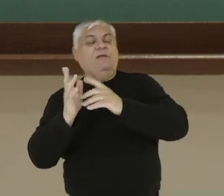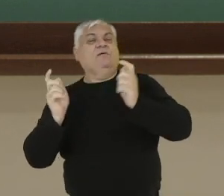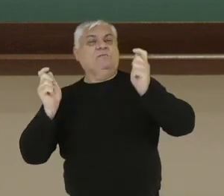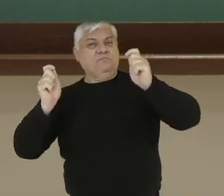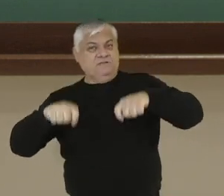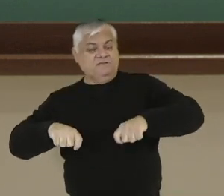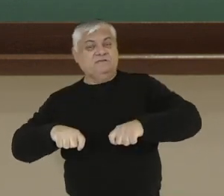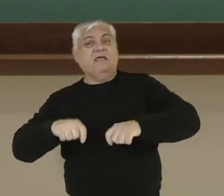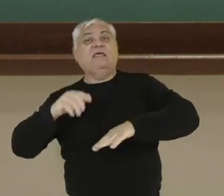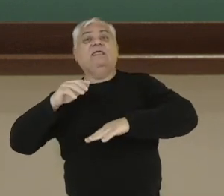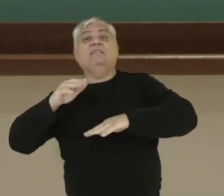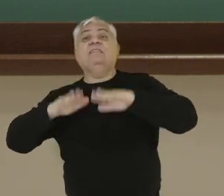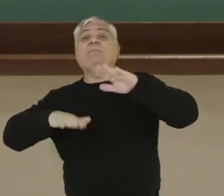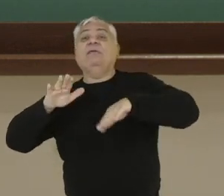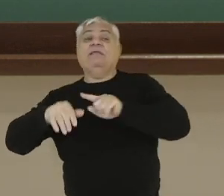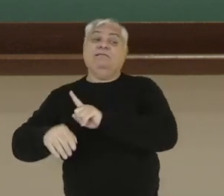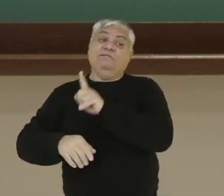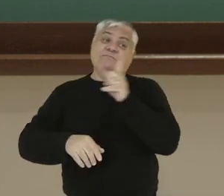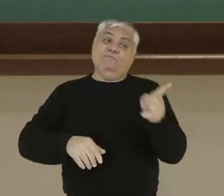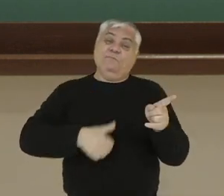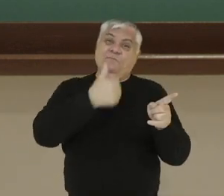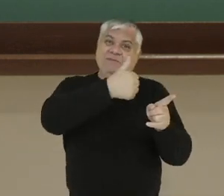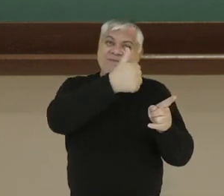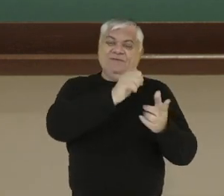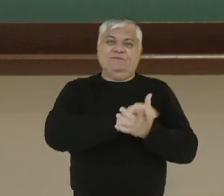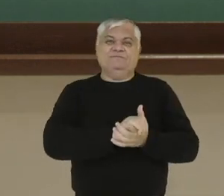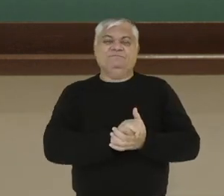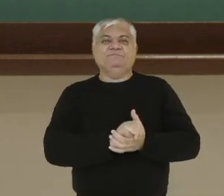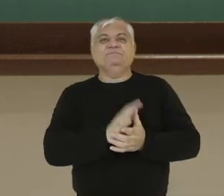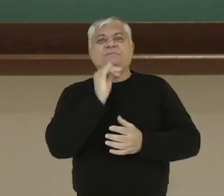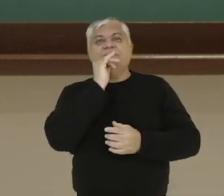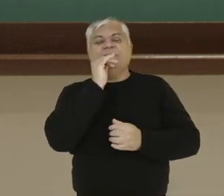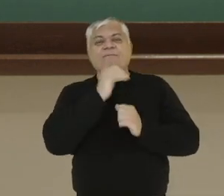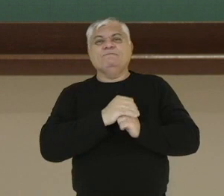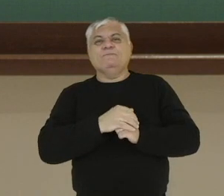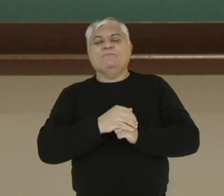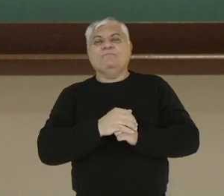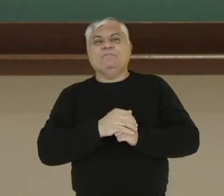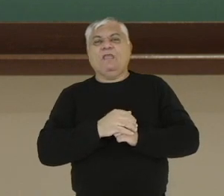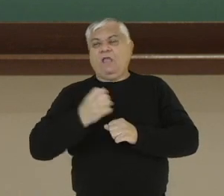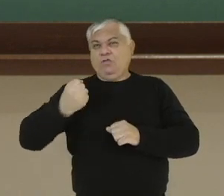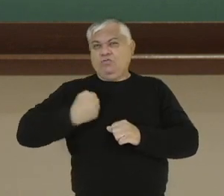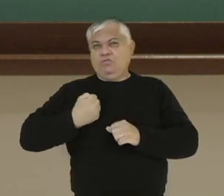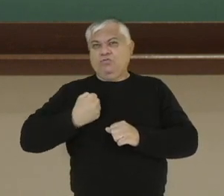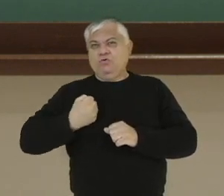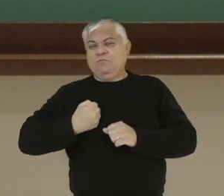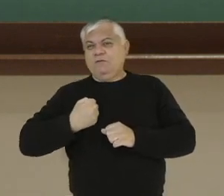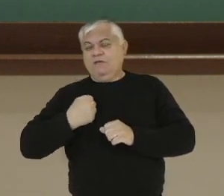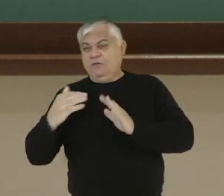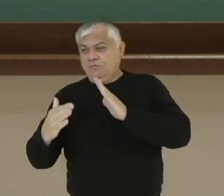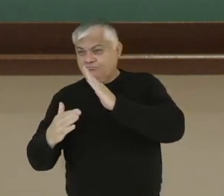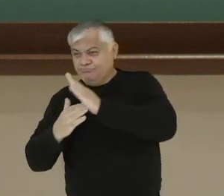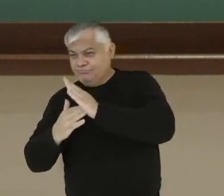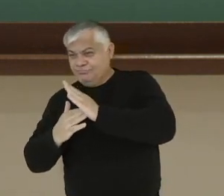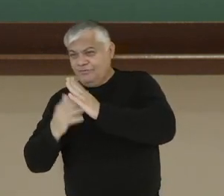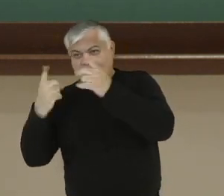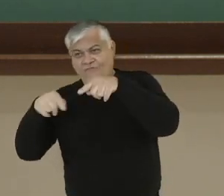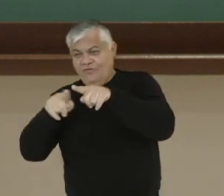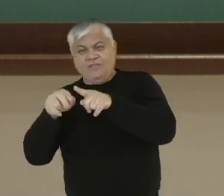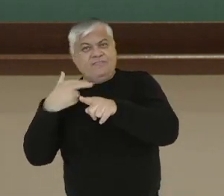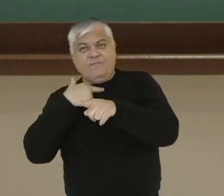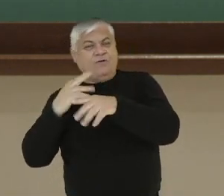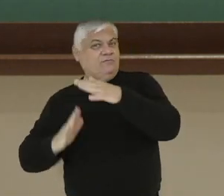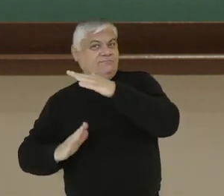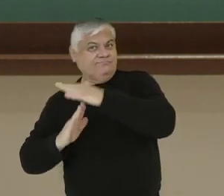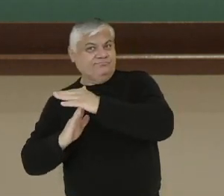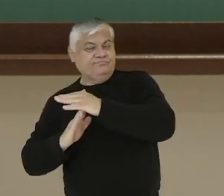da escolha anterior. Então, digamos que eu não pudesse repetir os algarismos. Então, quando eu escolhi o primeiro algarismo, quantas opções